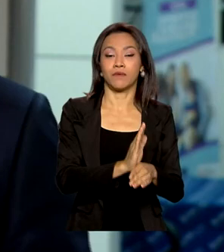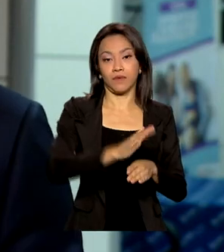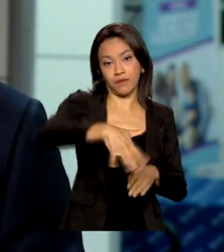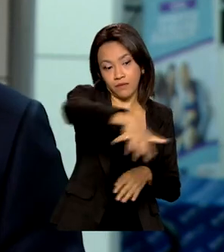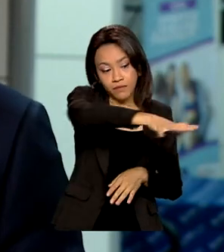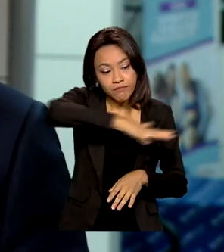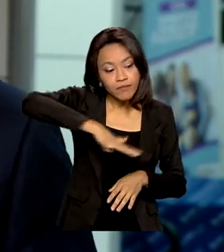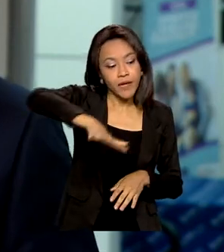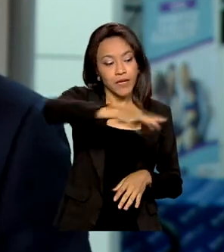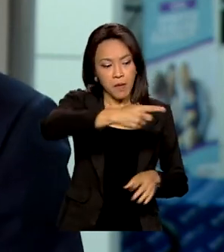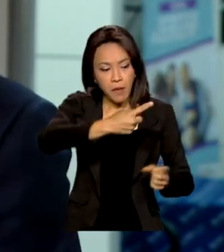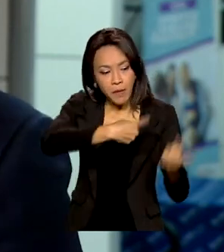em termos de salto de